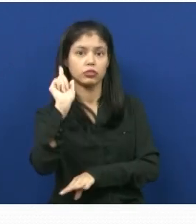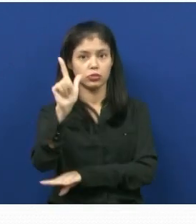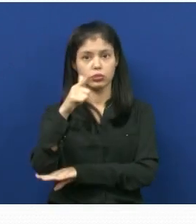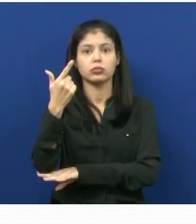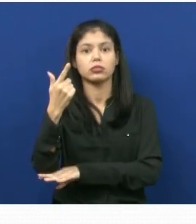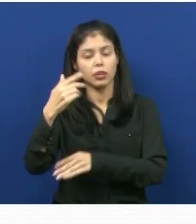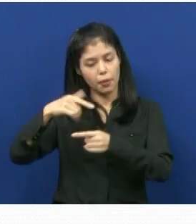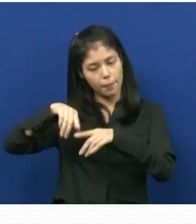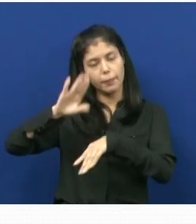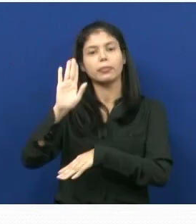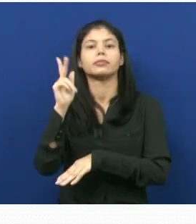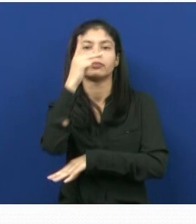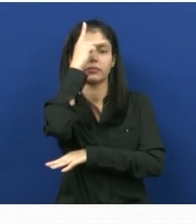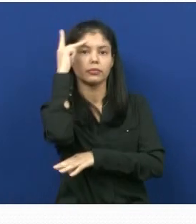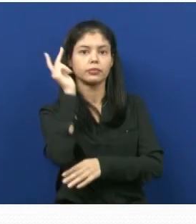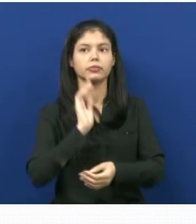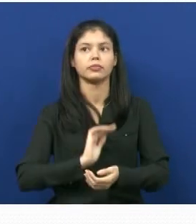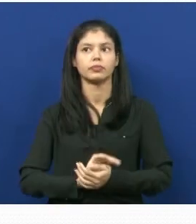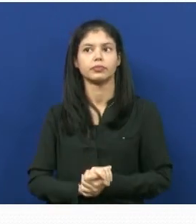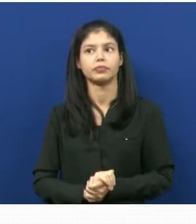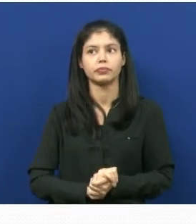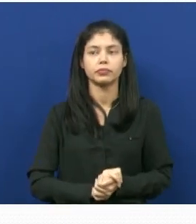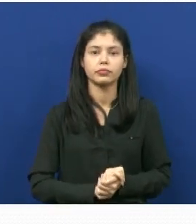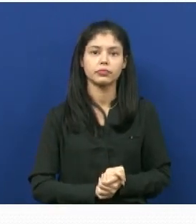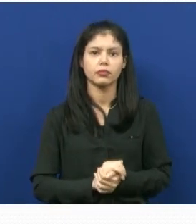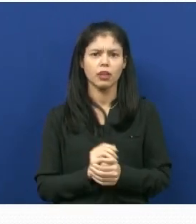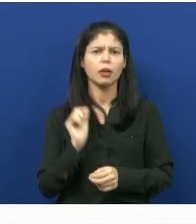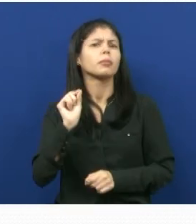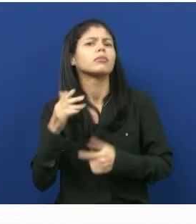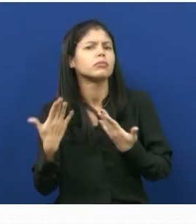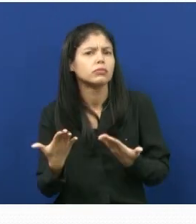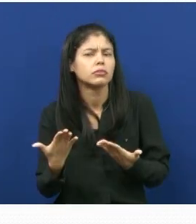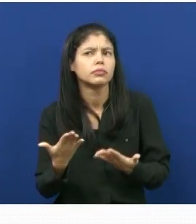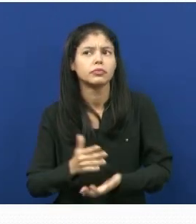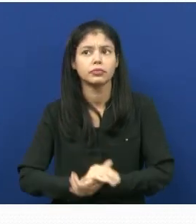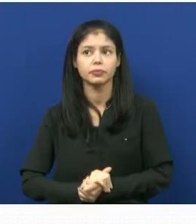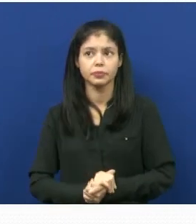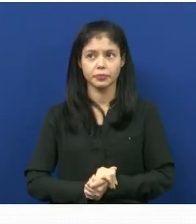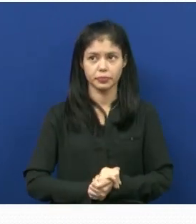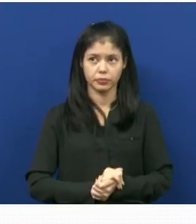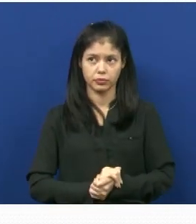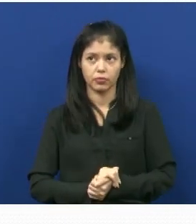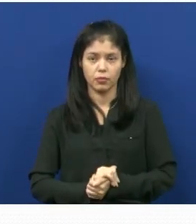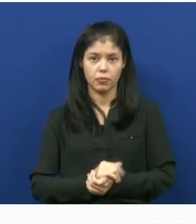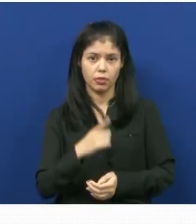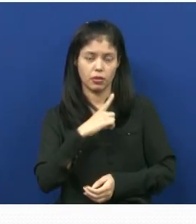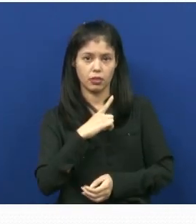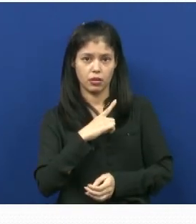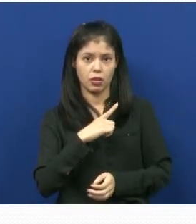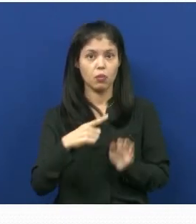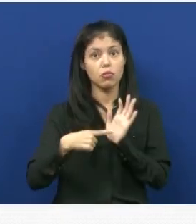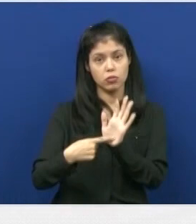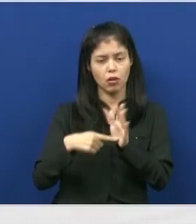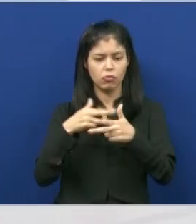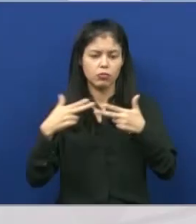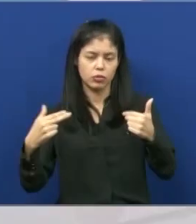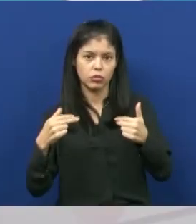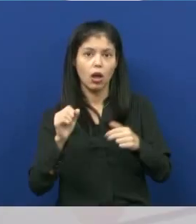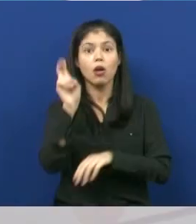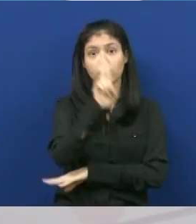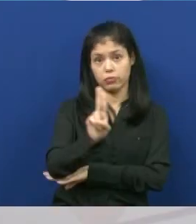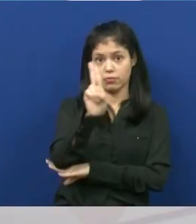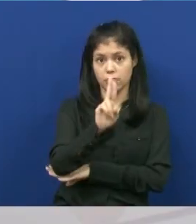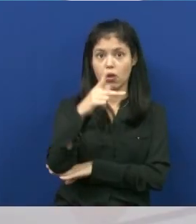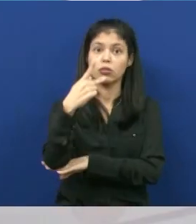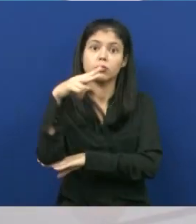de uma maneira mais distante. Para que servem? Tem algumas situações onde vou necessitar utilizar os